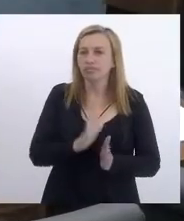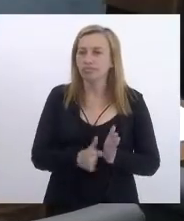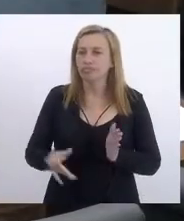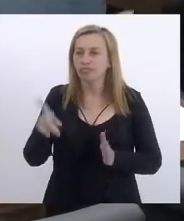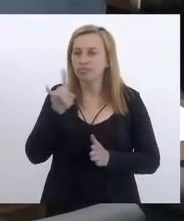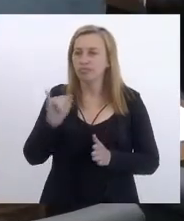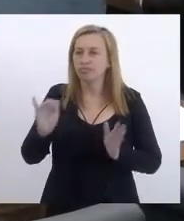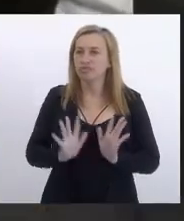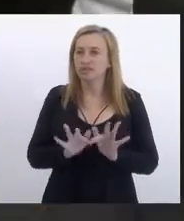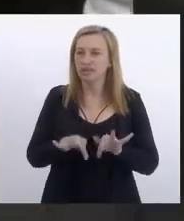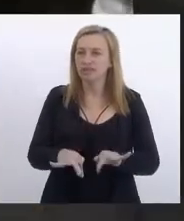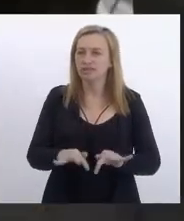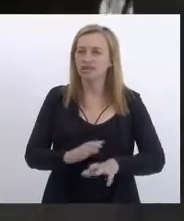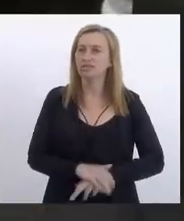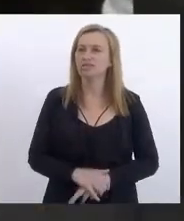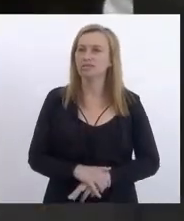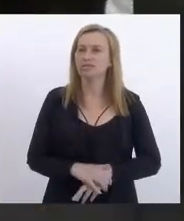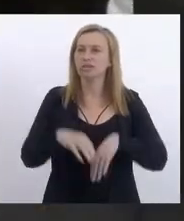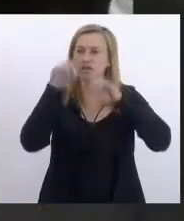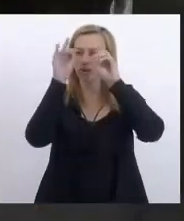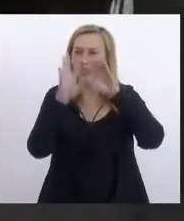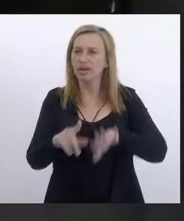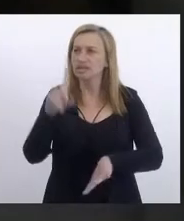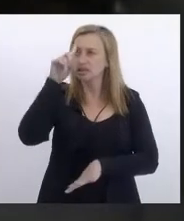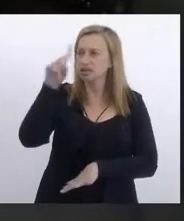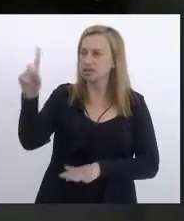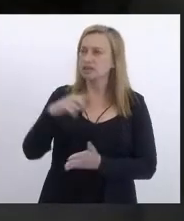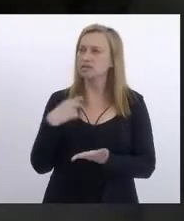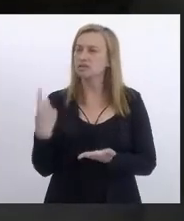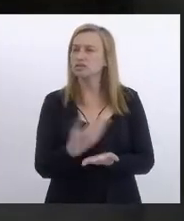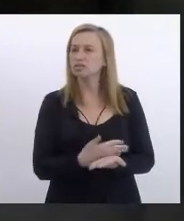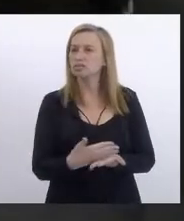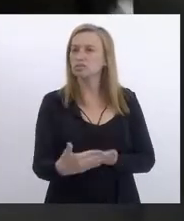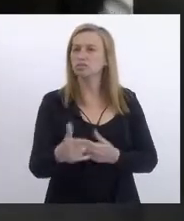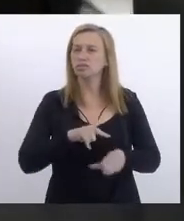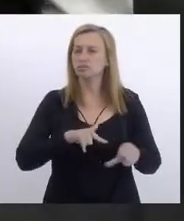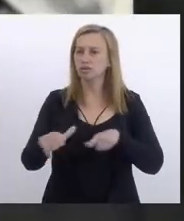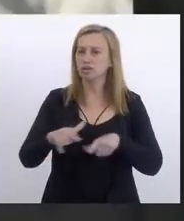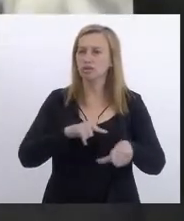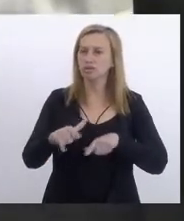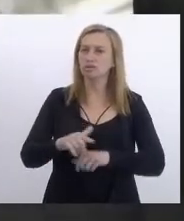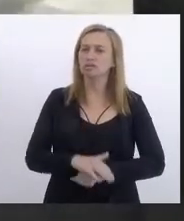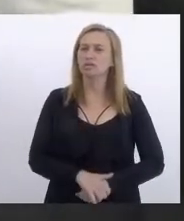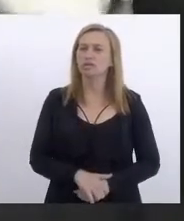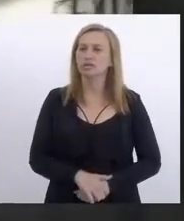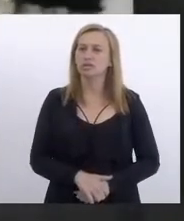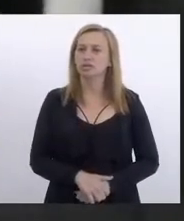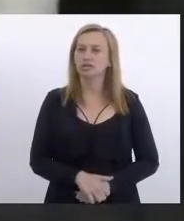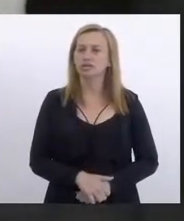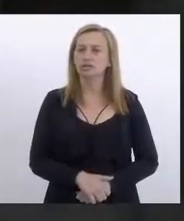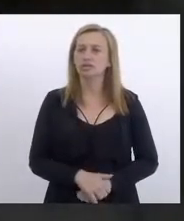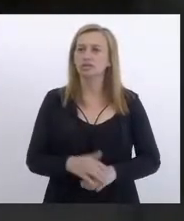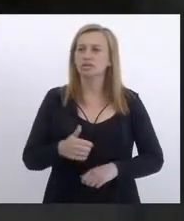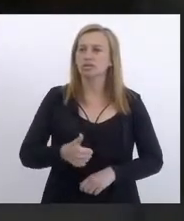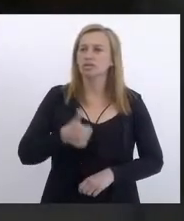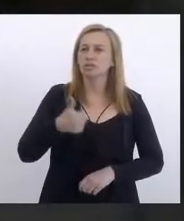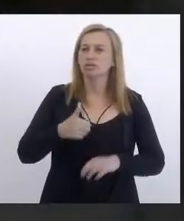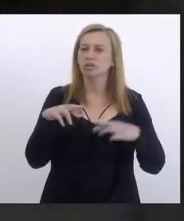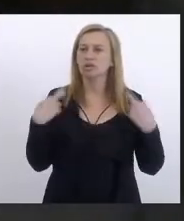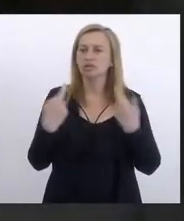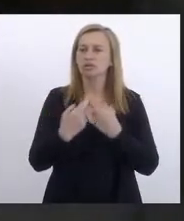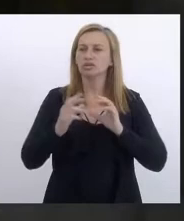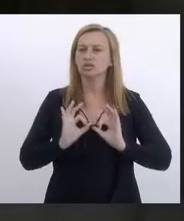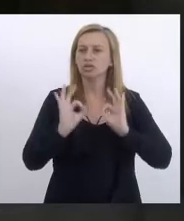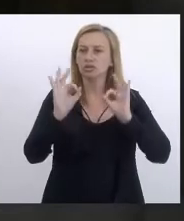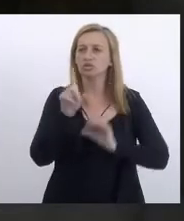dia mesmo, está encerrado. Havendo número legal e sob a proteção de Deus, iniciamos os nossos trabalhos. Está aberta a primeira sessão extraordinária